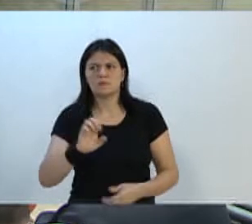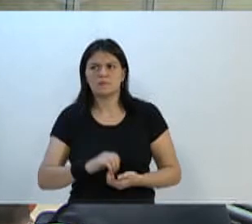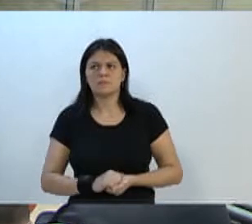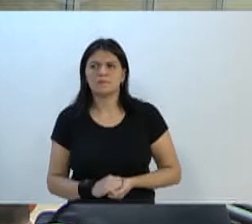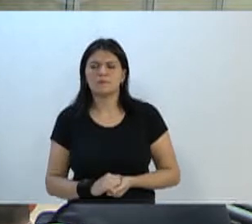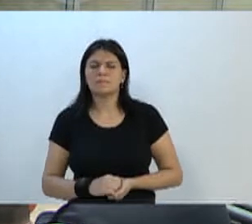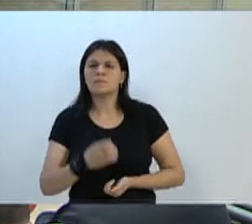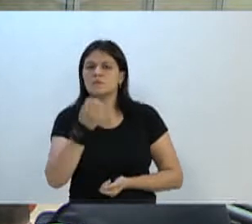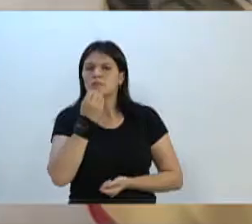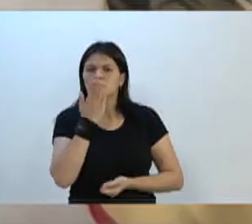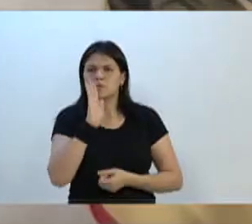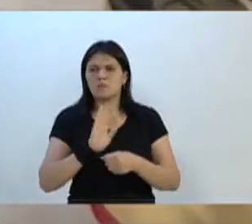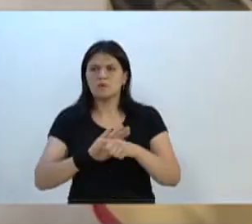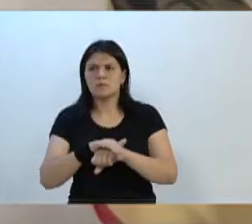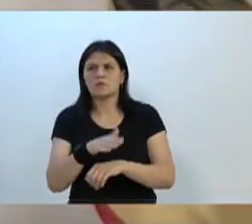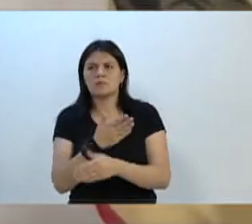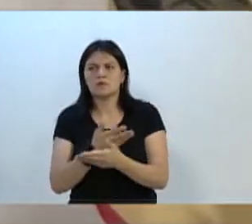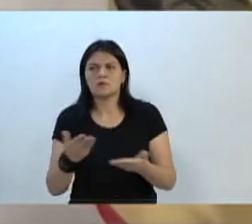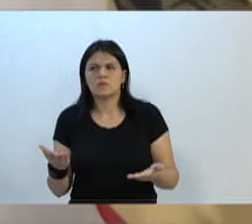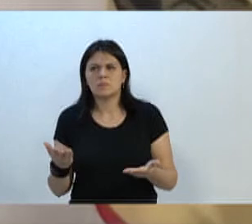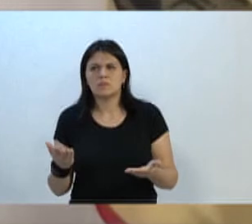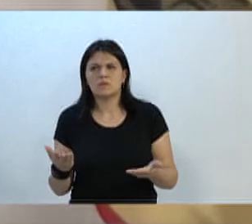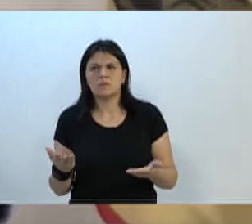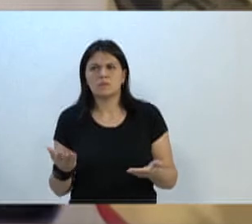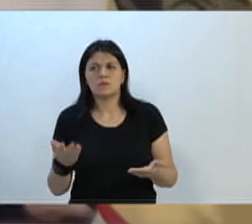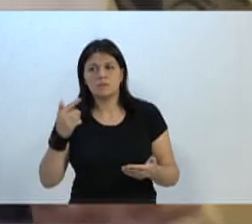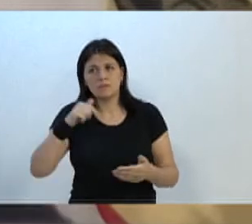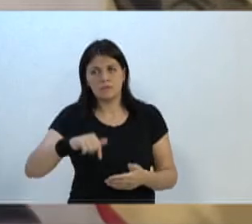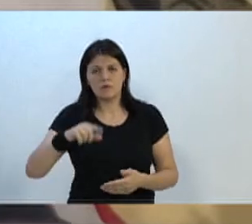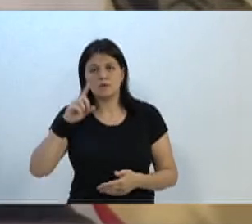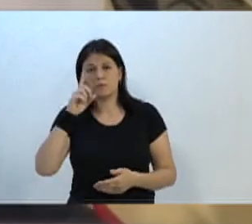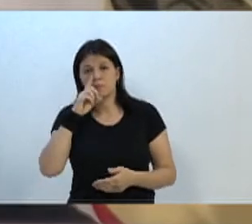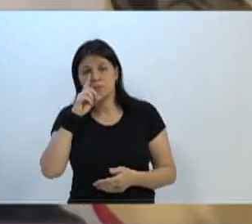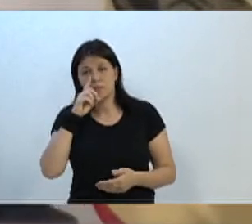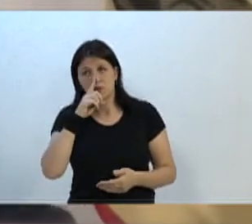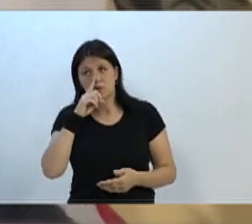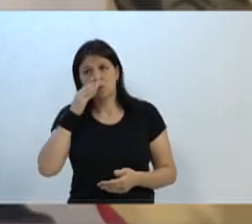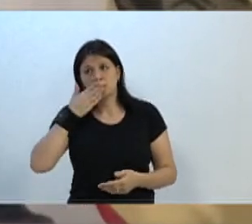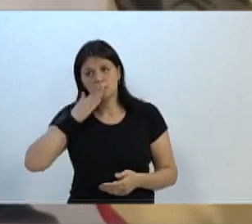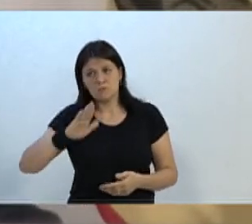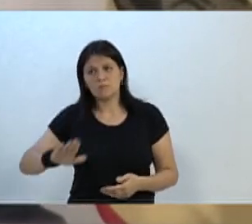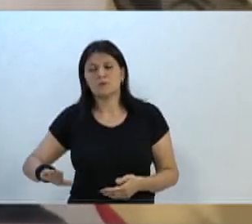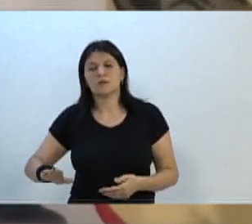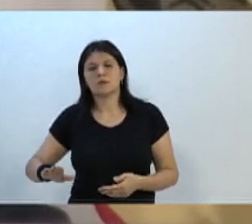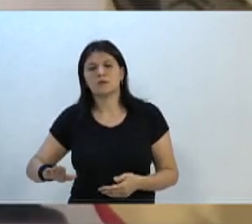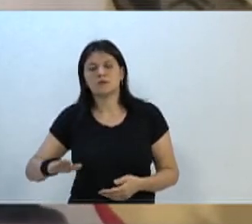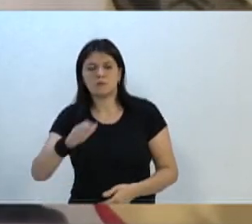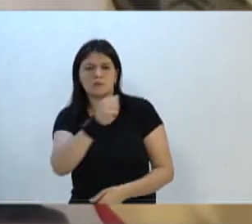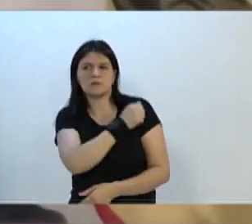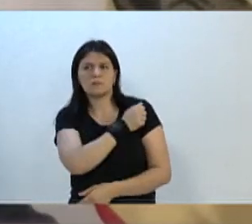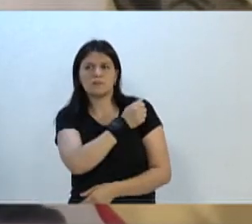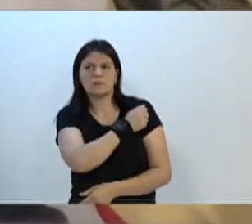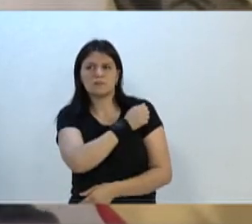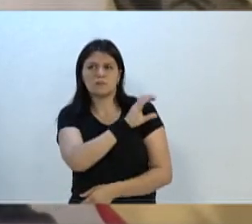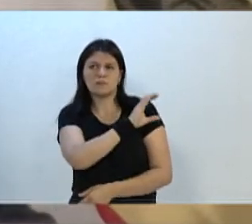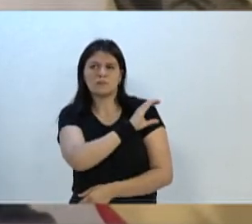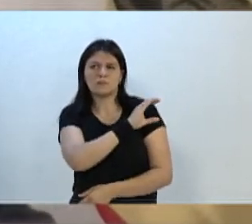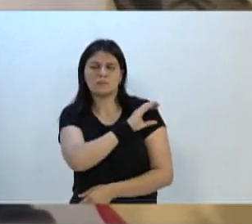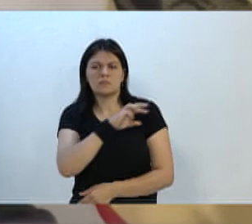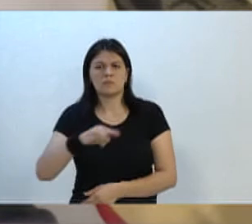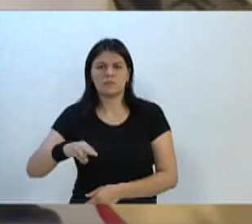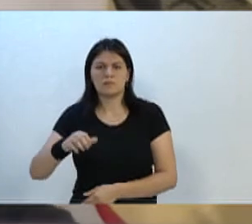Boa noite a todos eu venho hoje aqui como mãe de uma criança de um aluno do sei